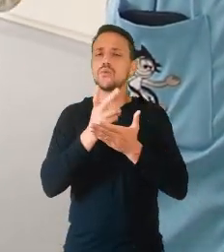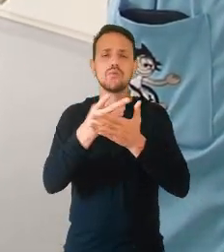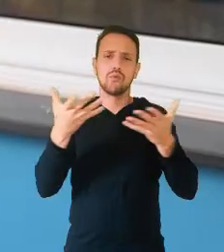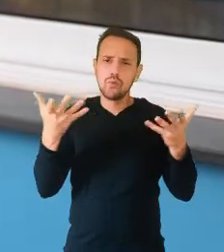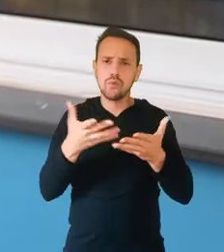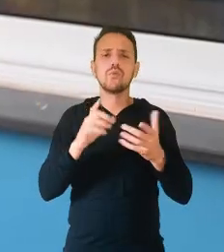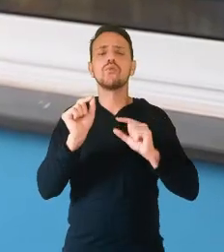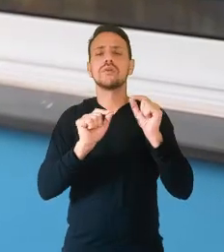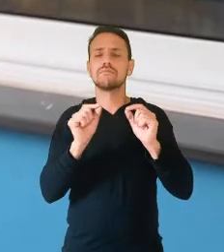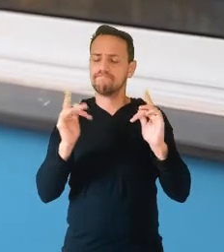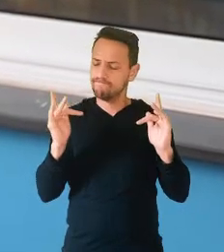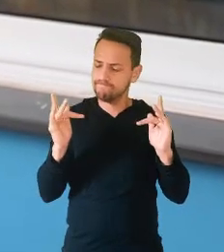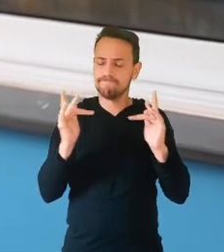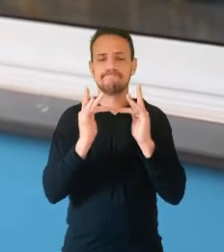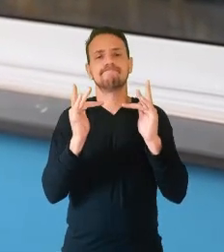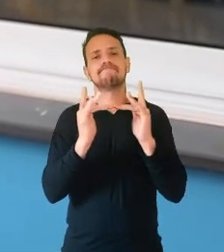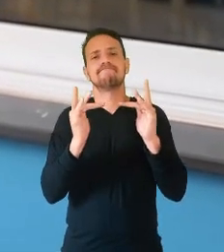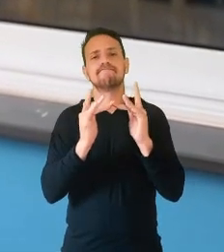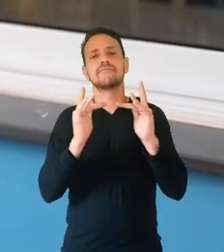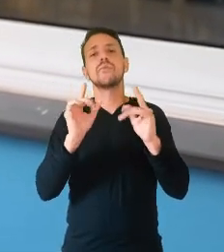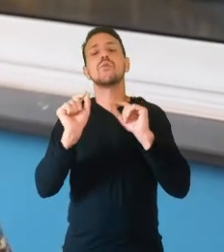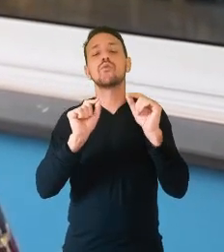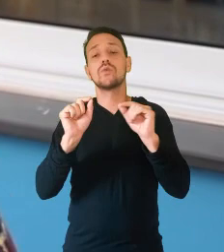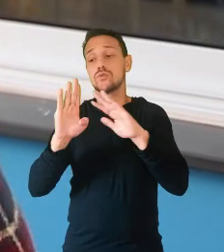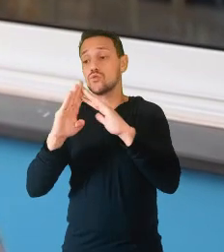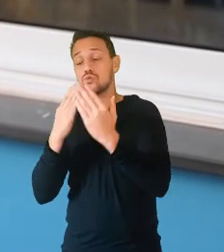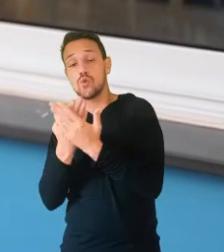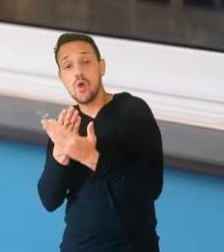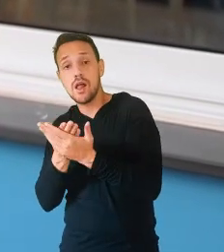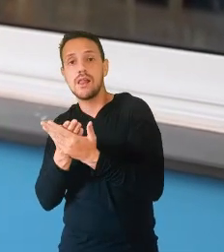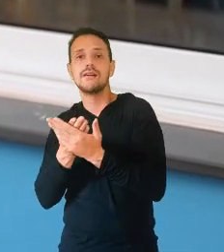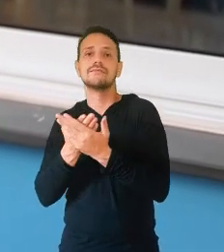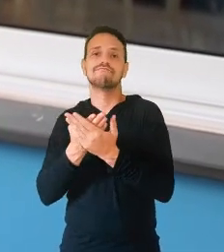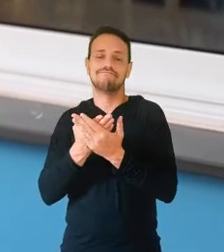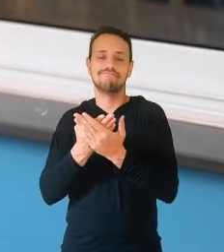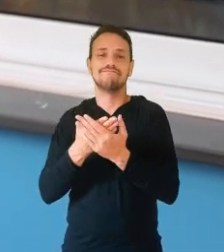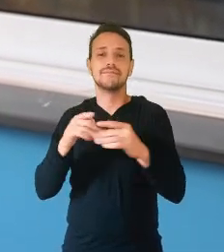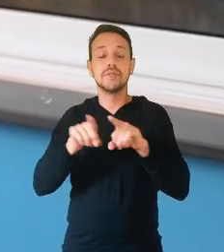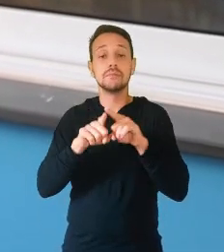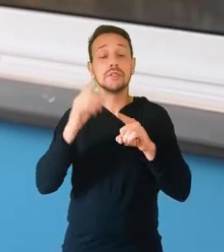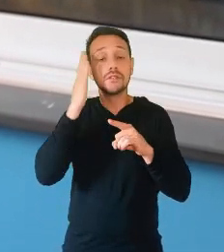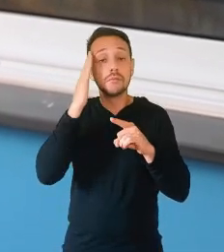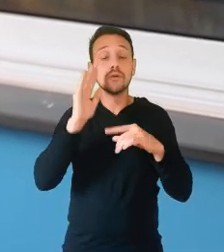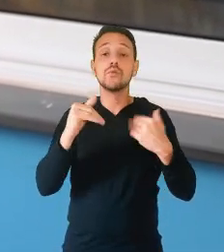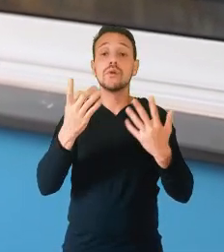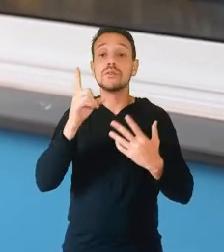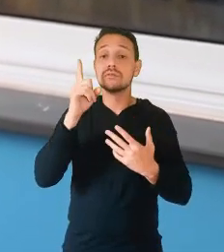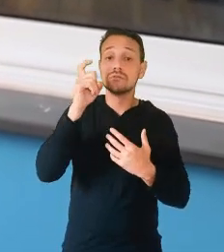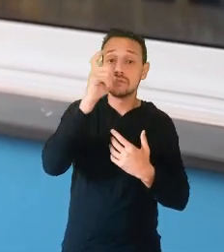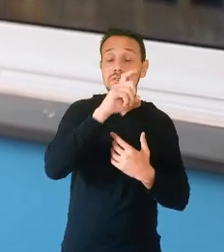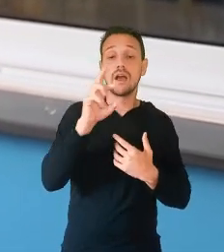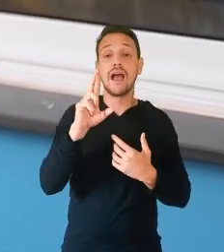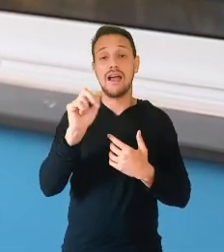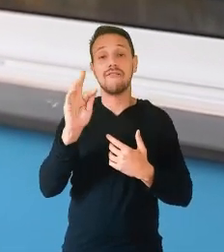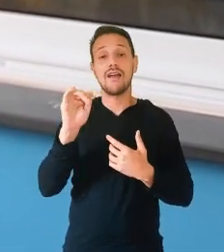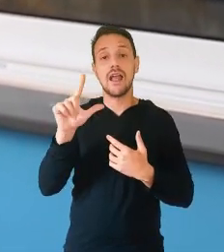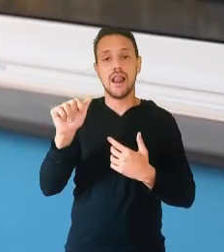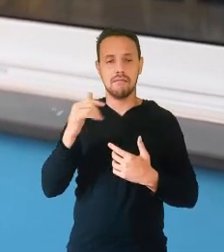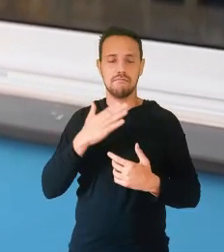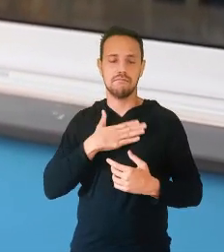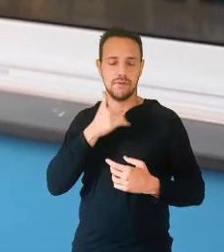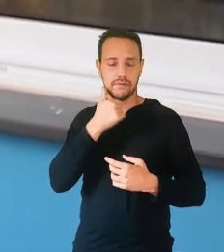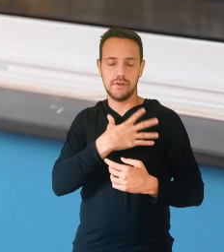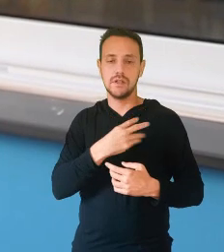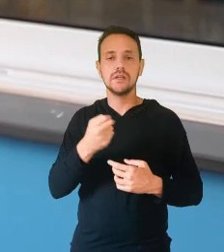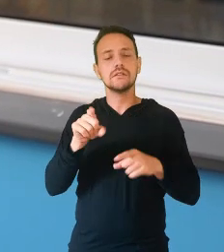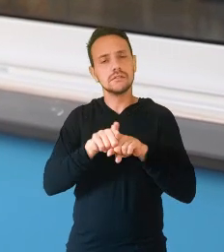né, criando, né, uma conexão com as escolas, procurando saber quais as dificuldades